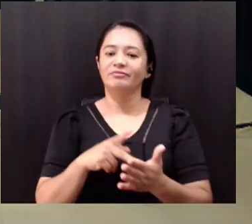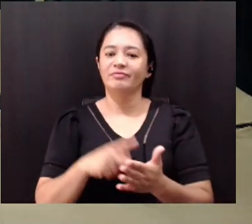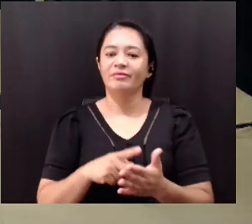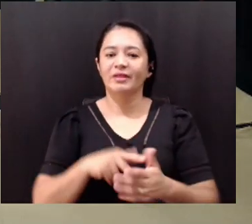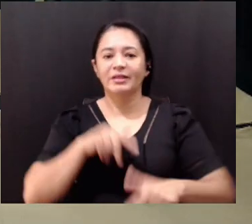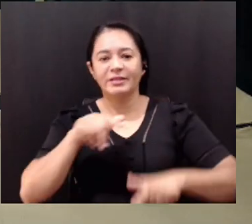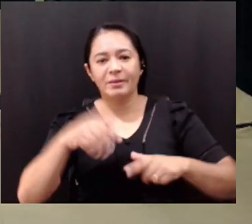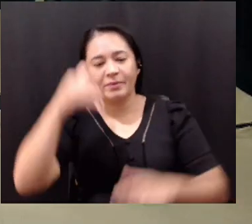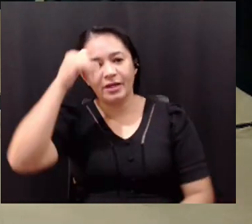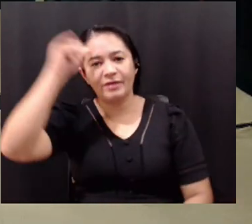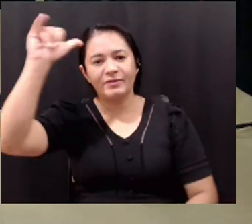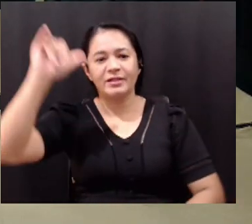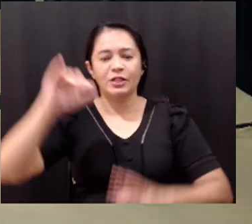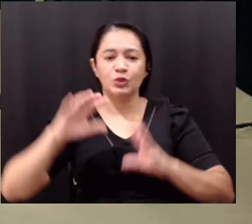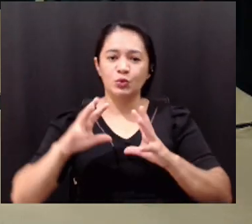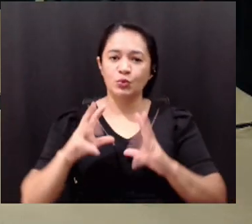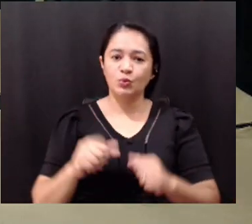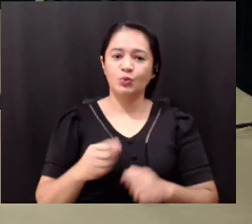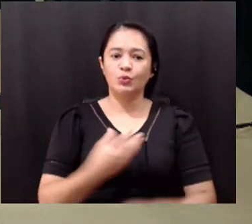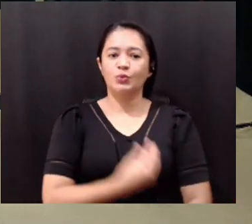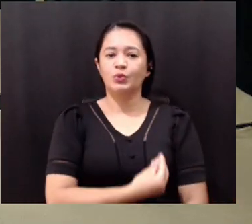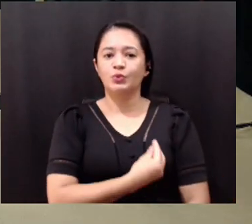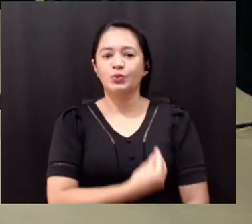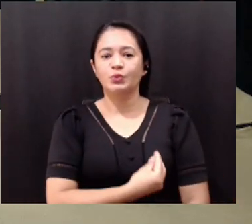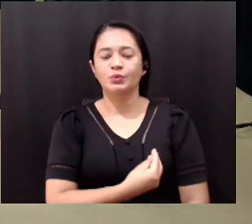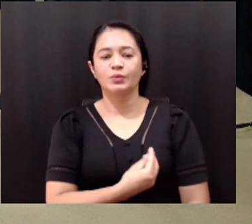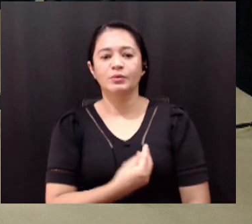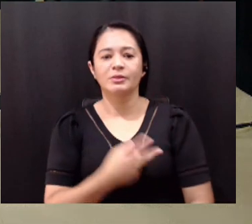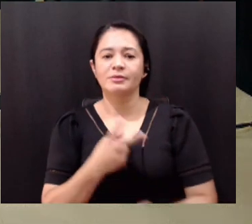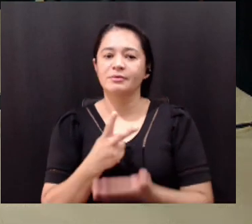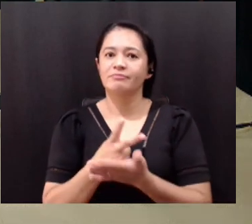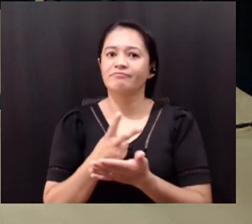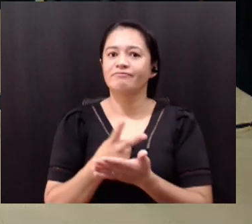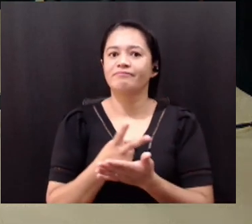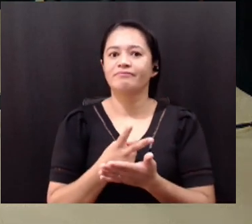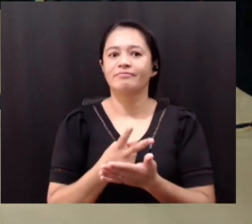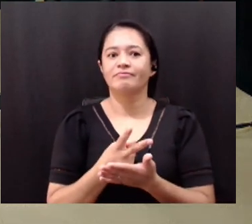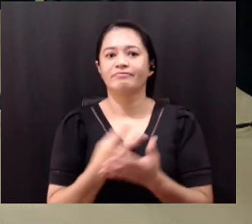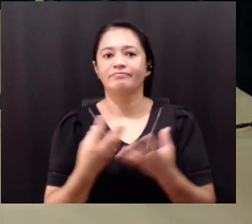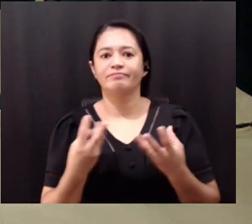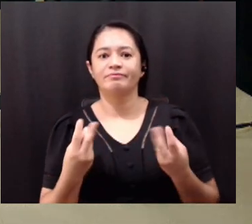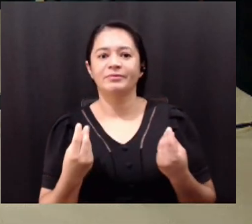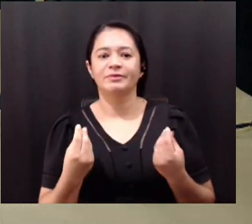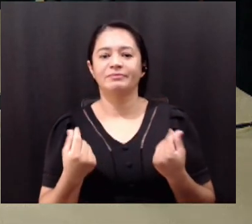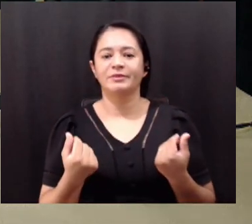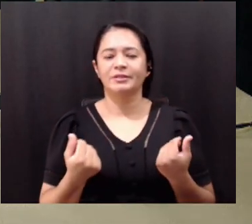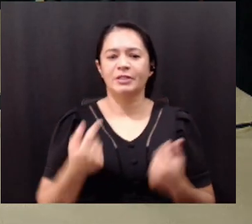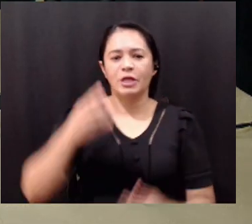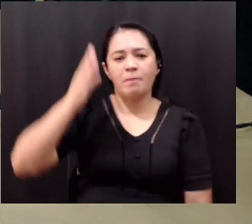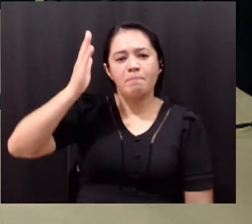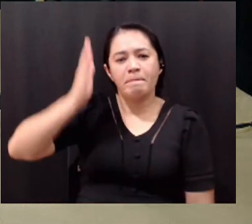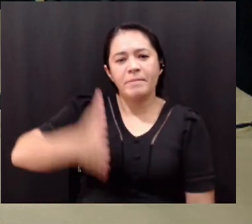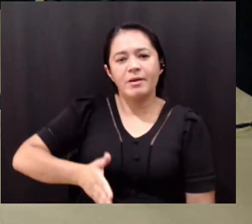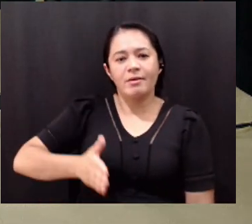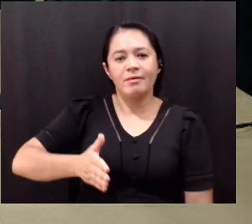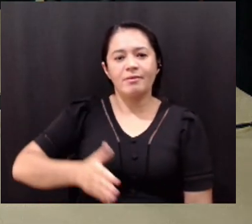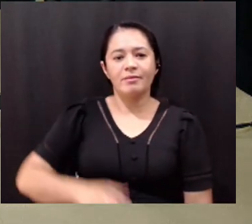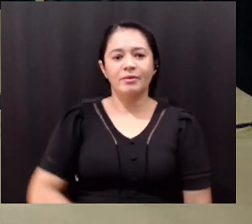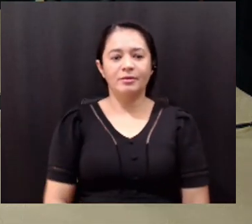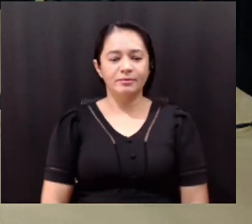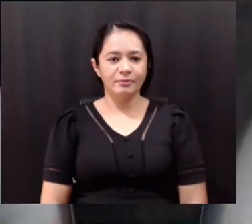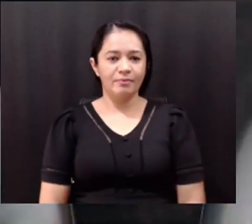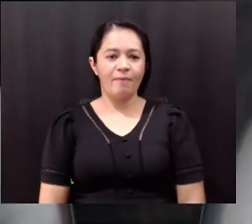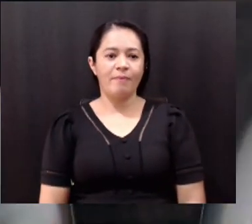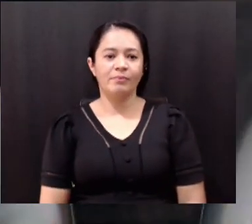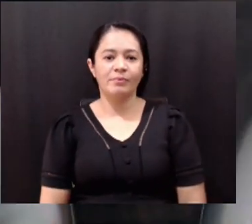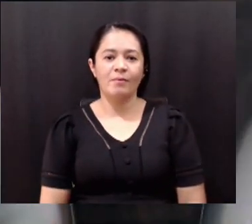nessa vida, né? É sempre acho que um ponto Necessário. assertivo, Sim. né, doutora Lucimari? Sem dúvida. Hoje,